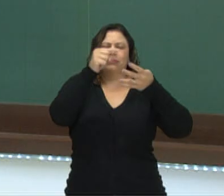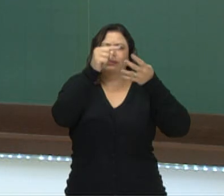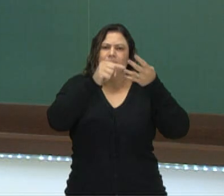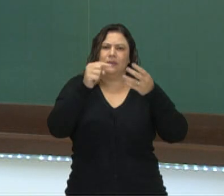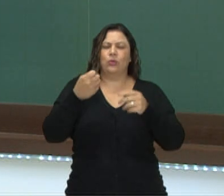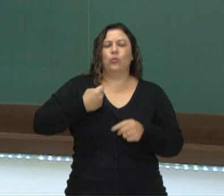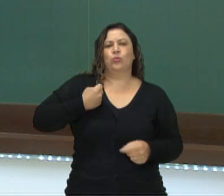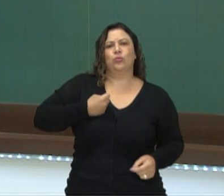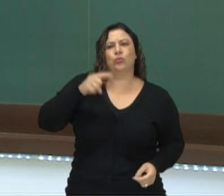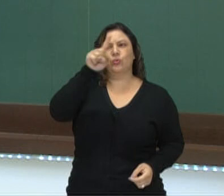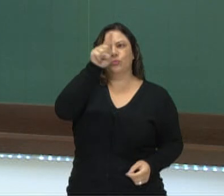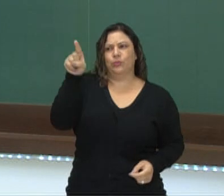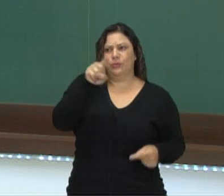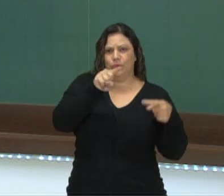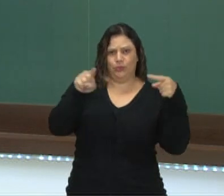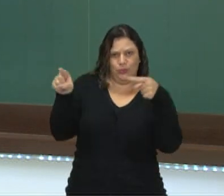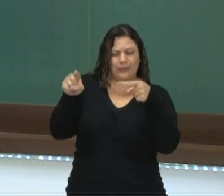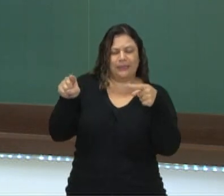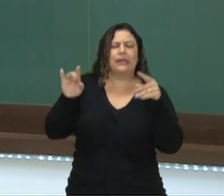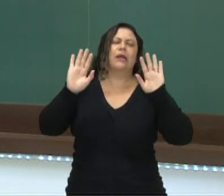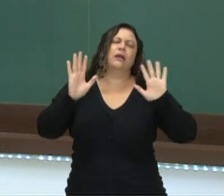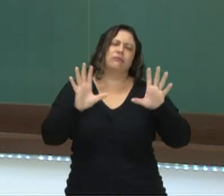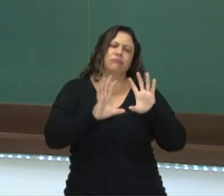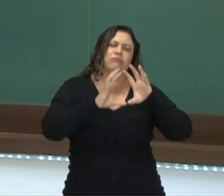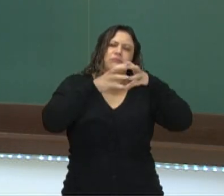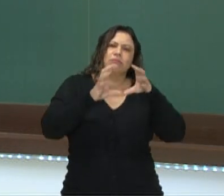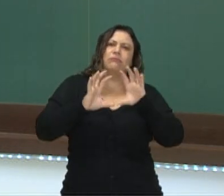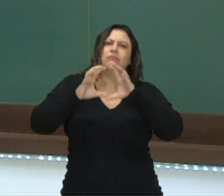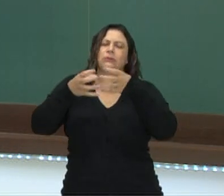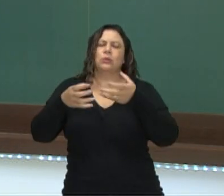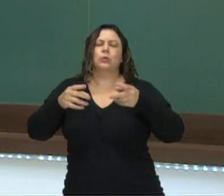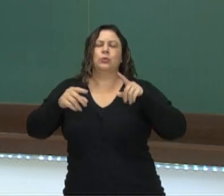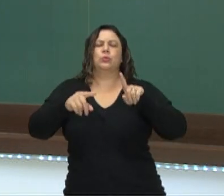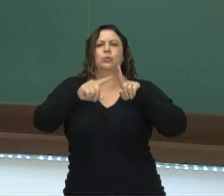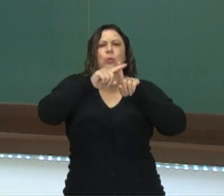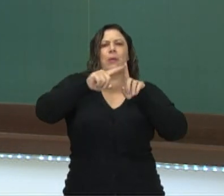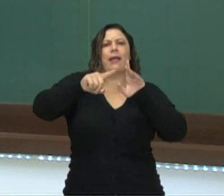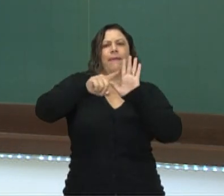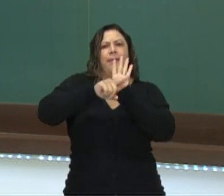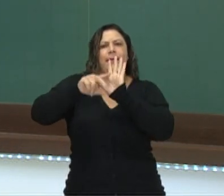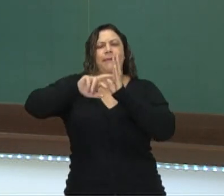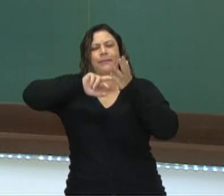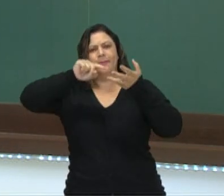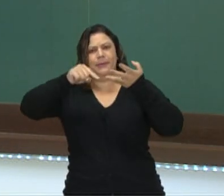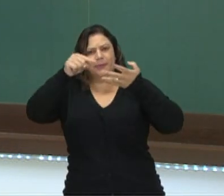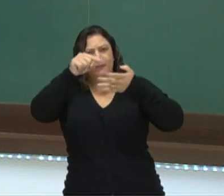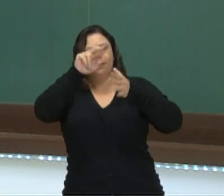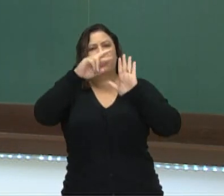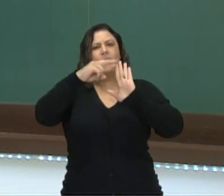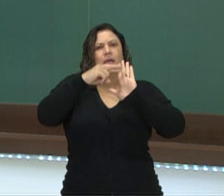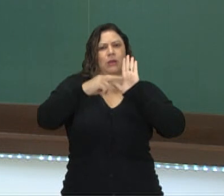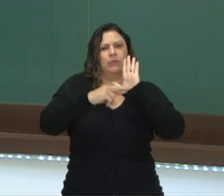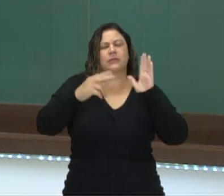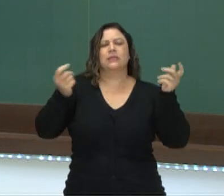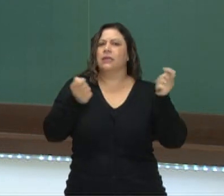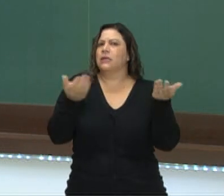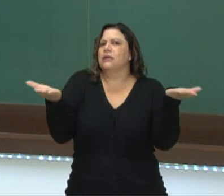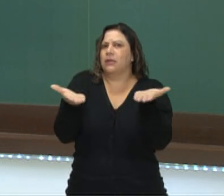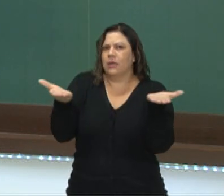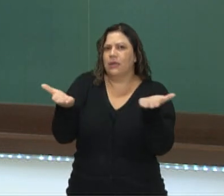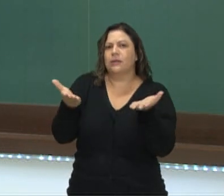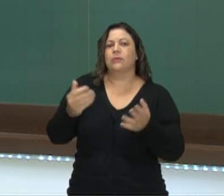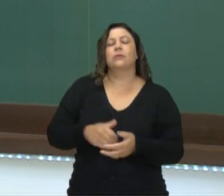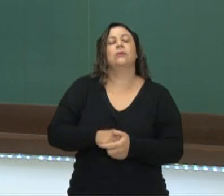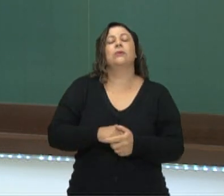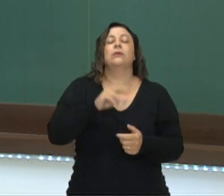Como nós já trabalhamos com o conjunto, com as operações, vimos, né, que nós temos aqui algumas regras e agora a gente vai